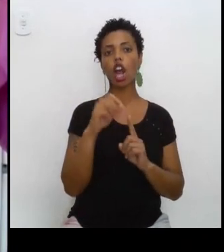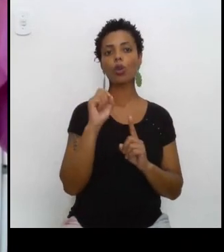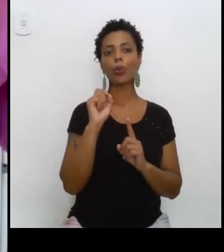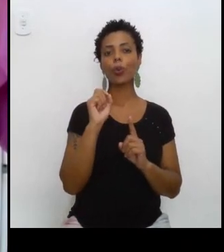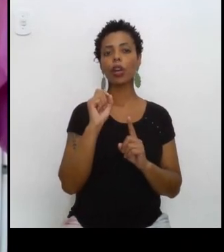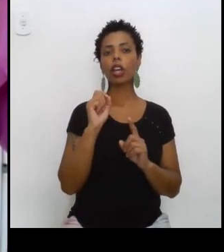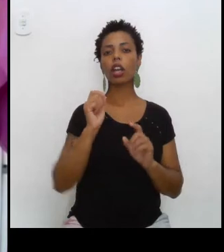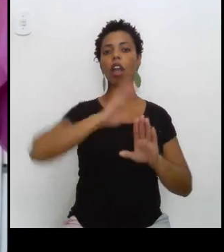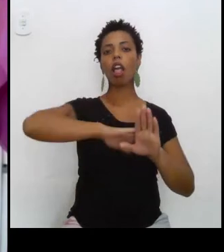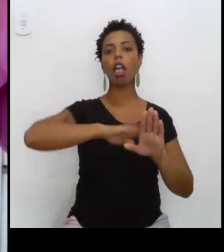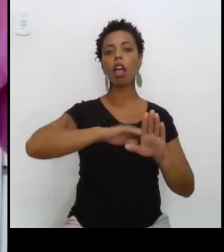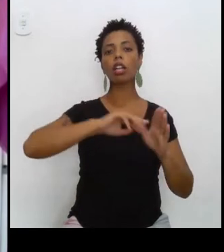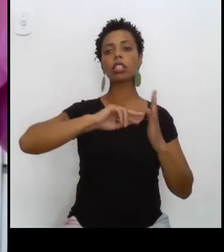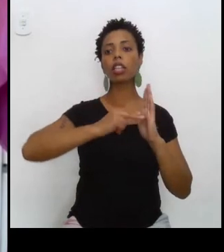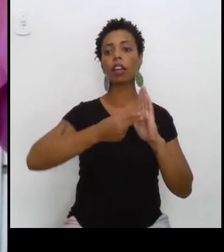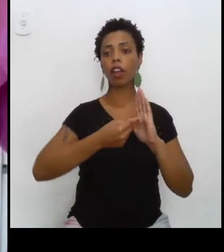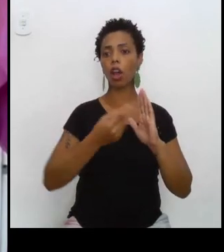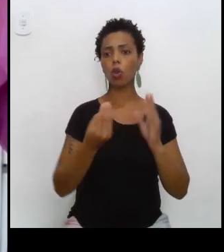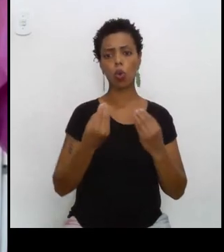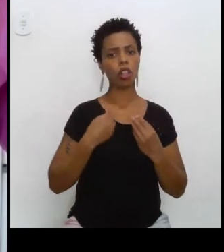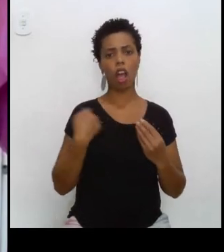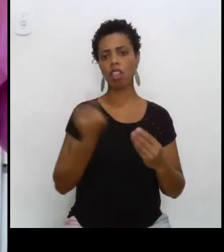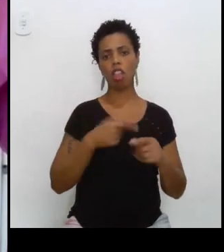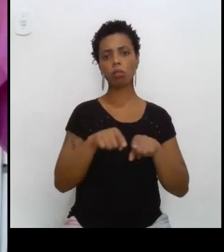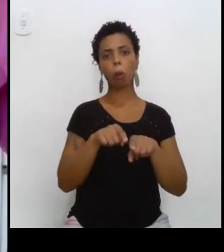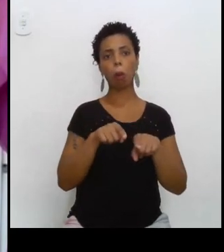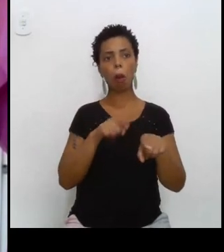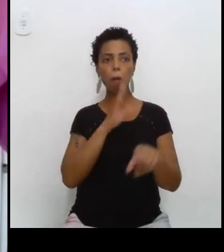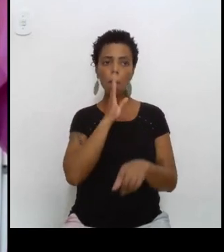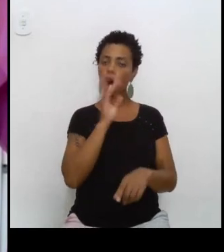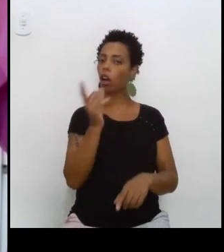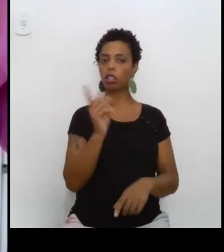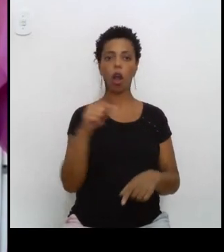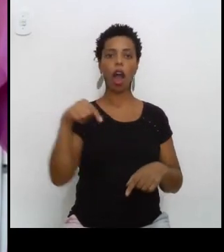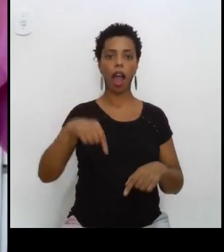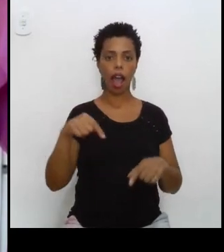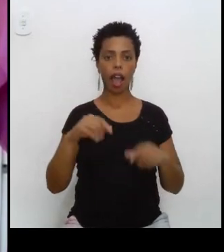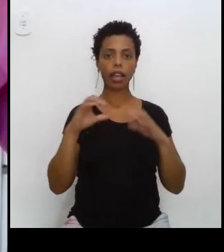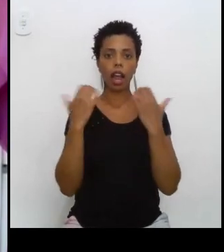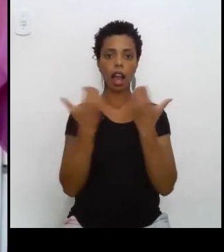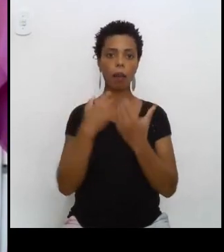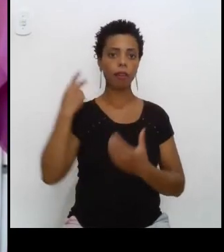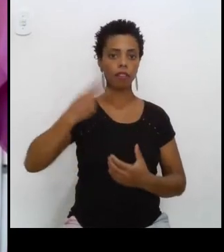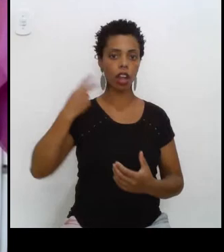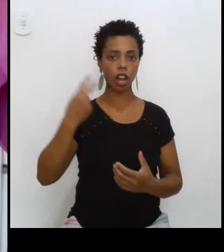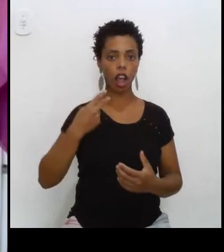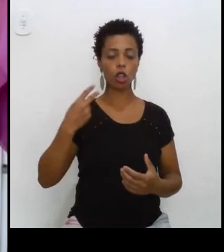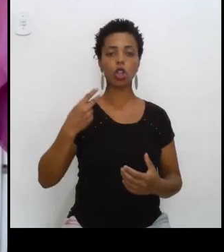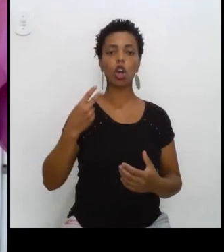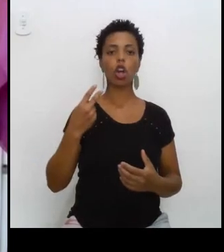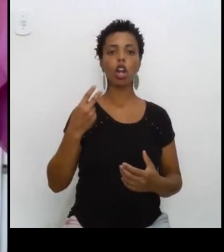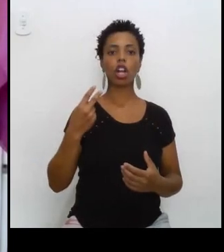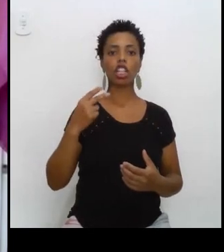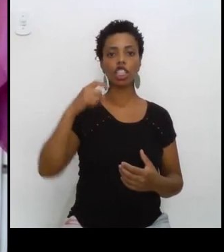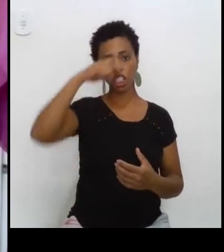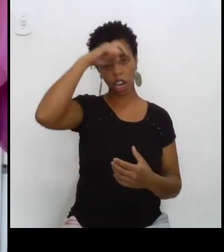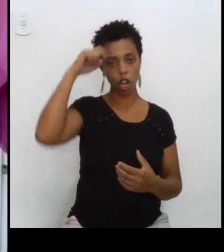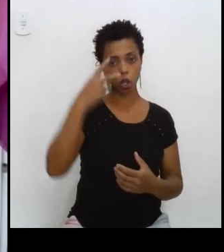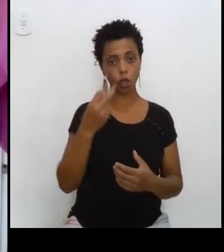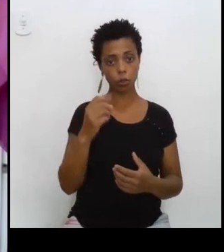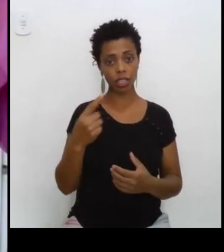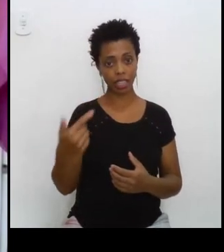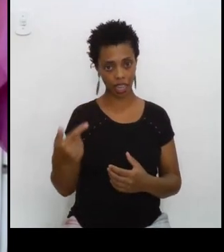a Justamente que a roçadeira aqui na Câmara dos Vereadores no Rio de Janeiro em 2017 a Mariele apresentou o